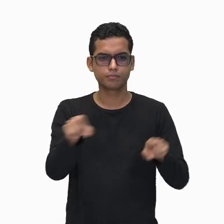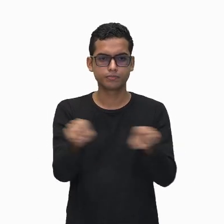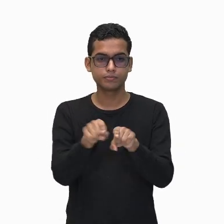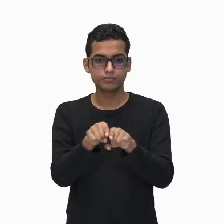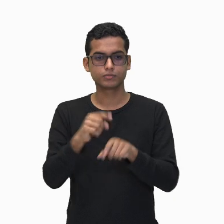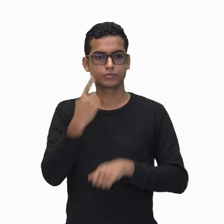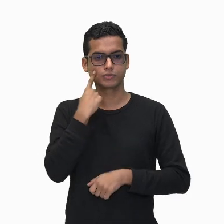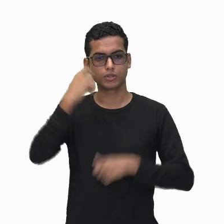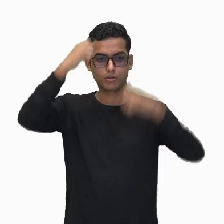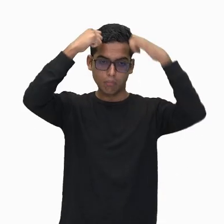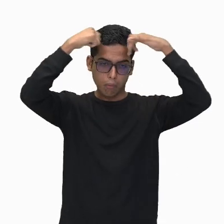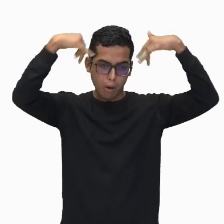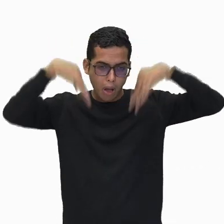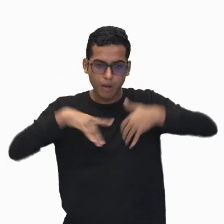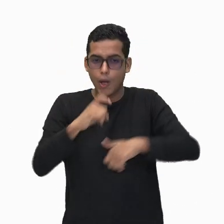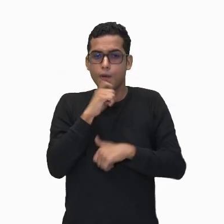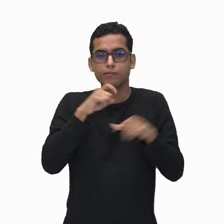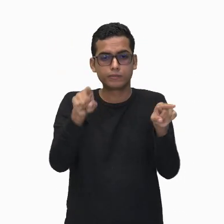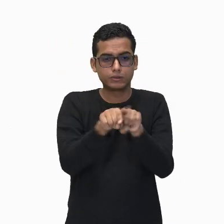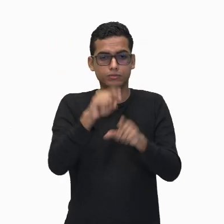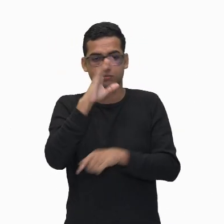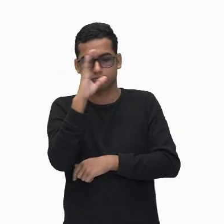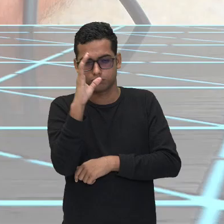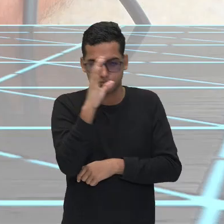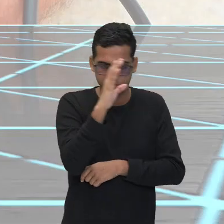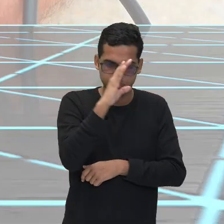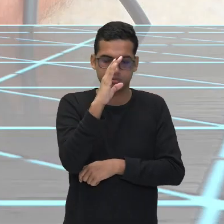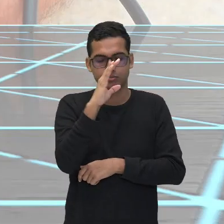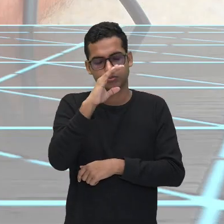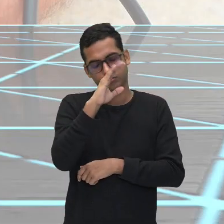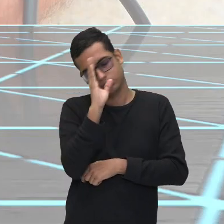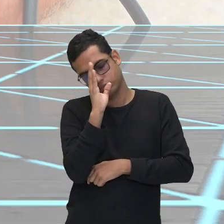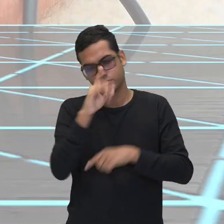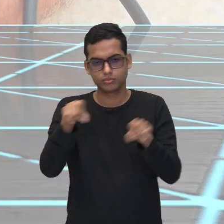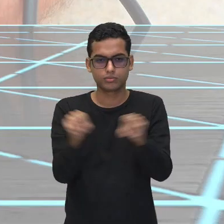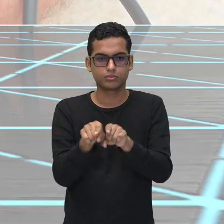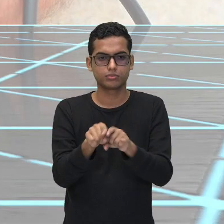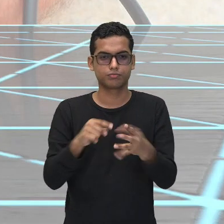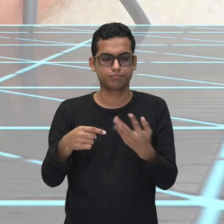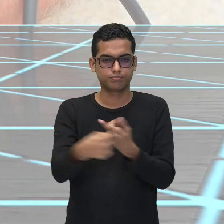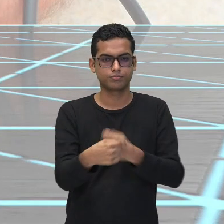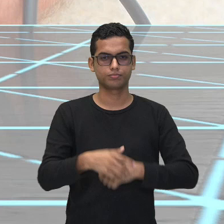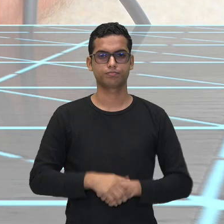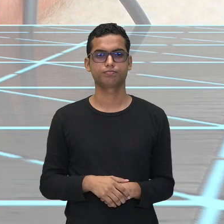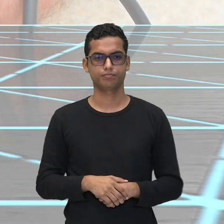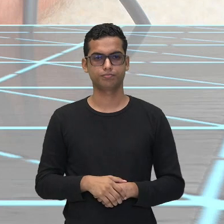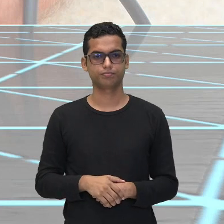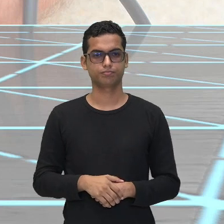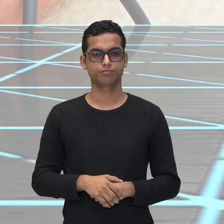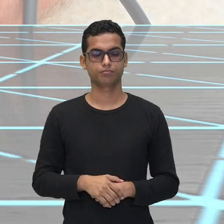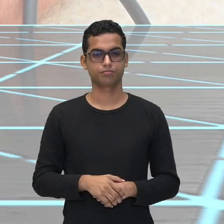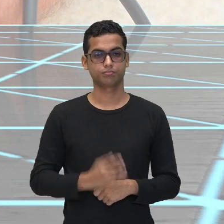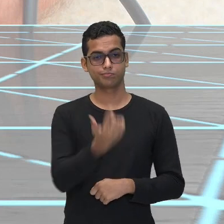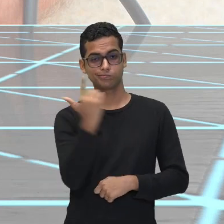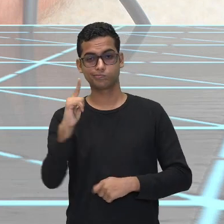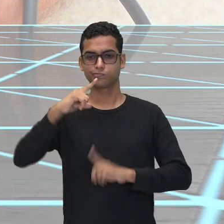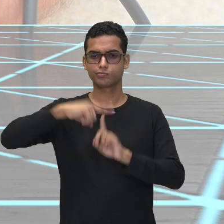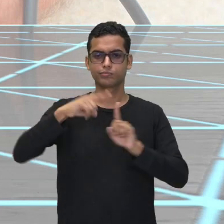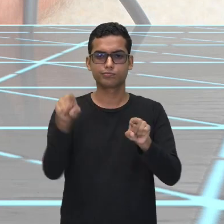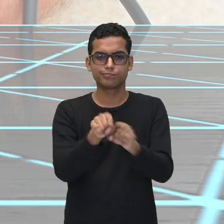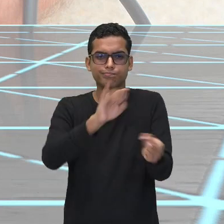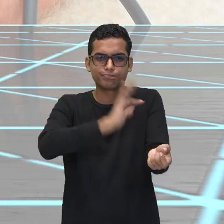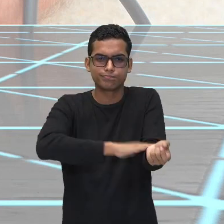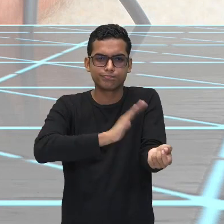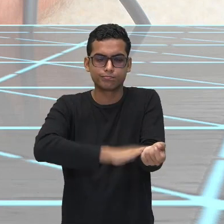aí a essas doenças relacionadas ao hábito sedentário, nós vamos falar também sobre hipertensão arterial. Então,